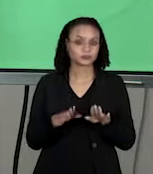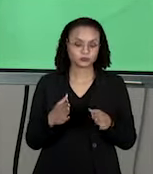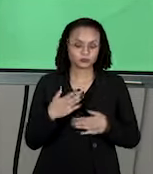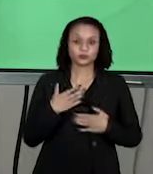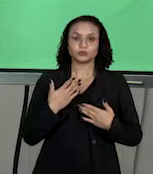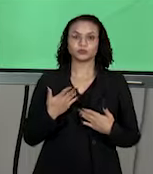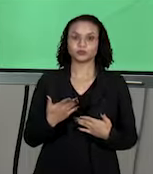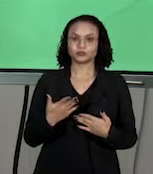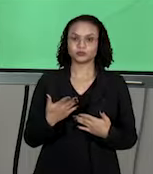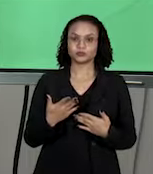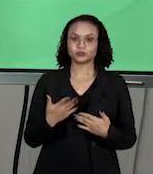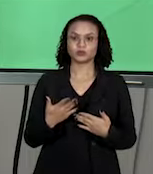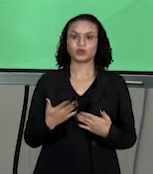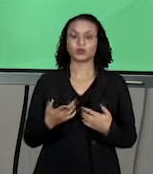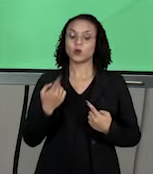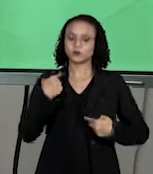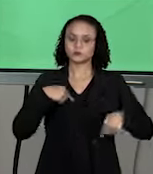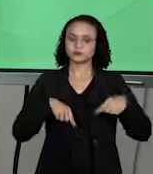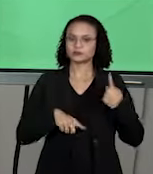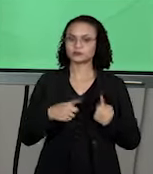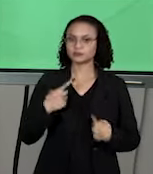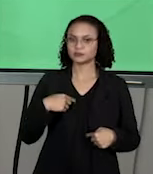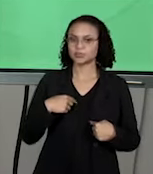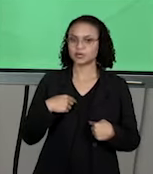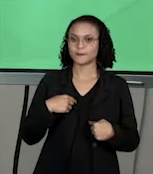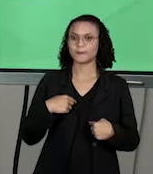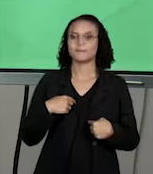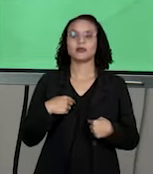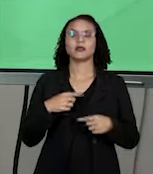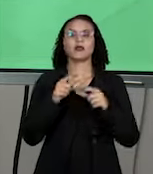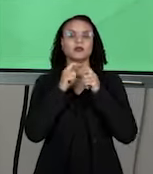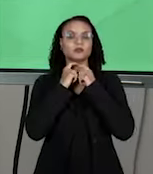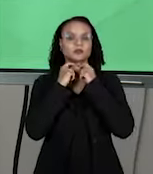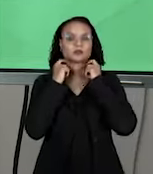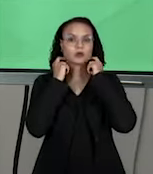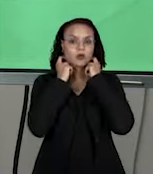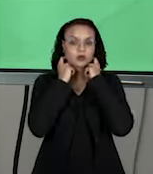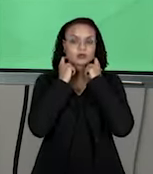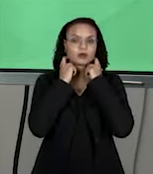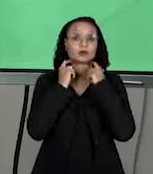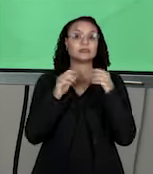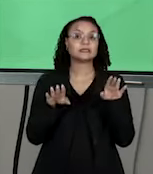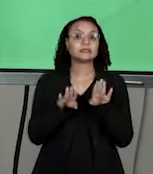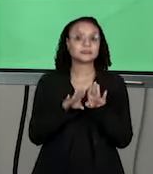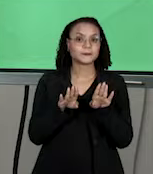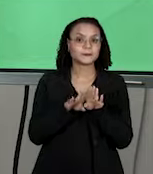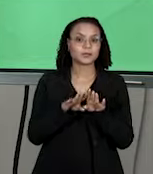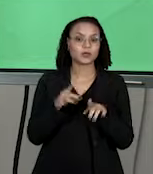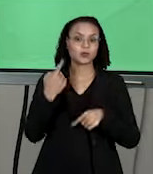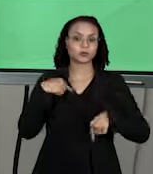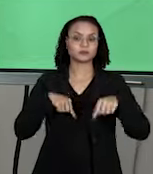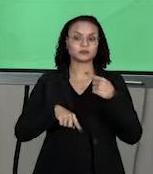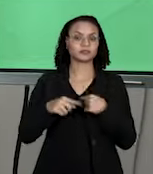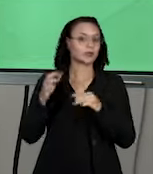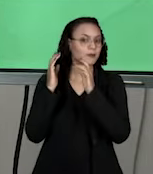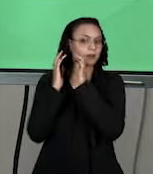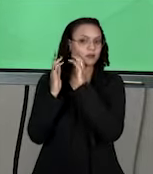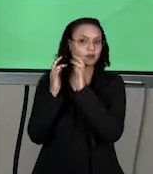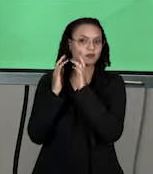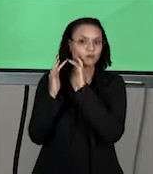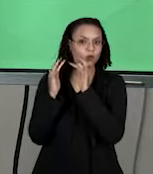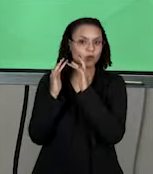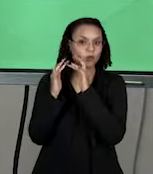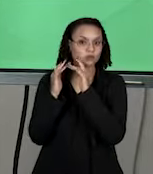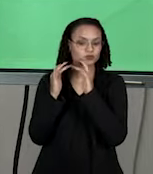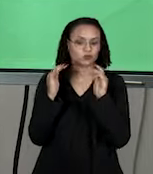sistema endócrino e o sistema nervoso atuam em conjunto, controlando essas ações.